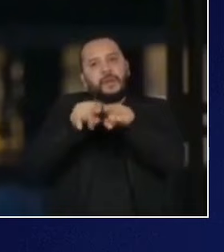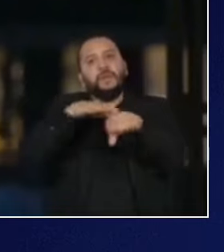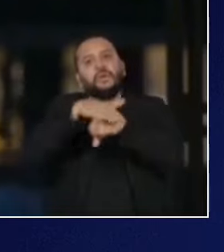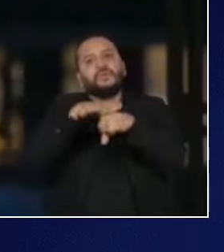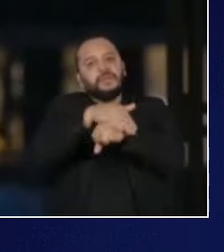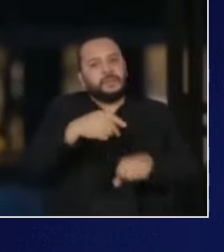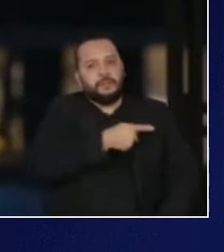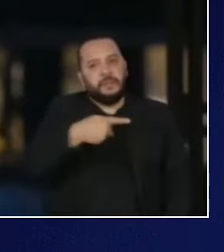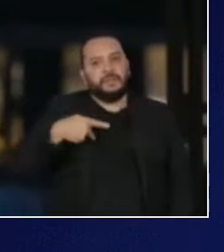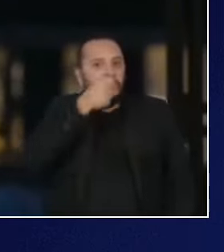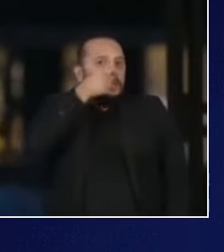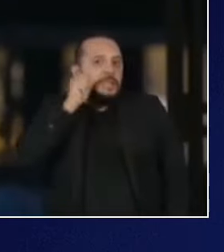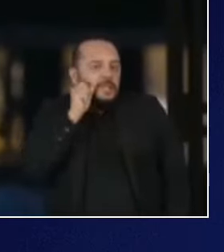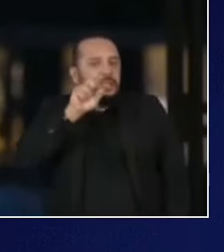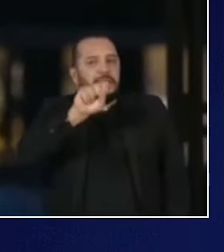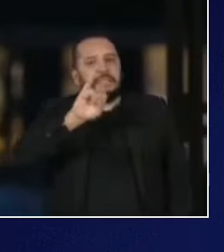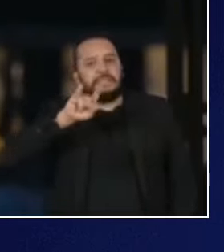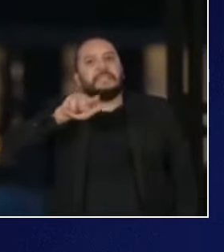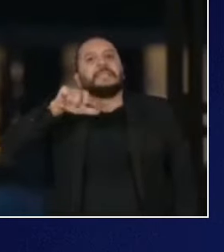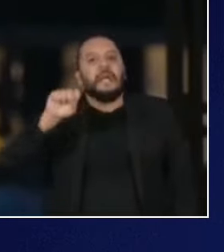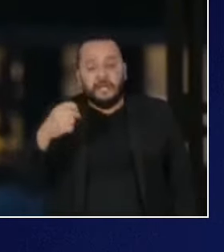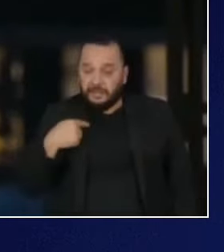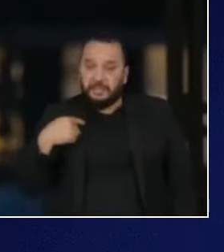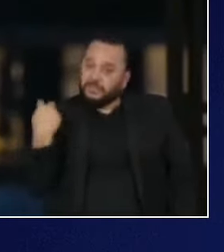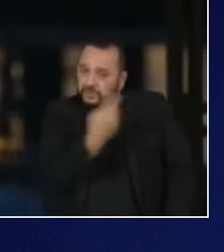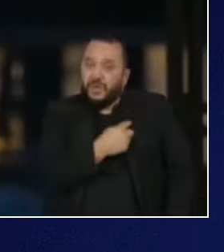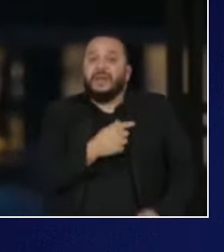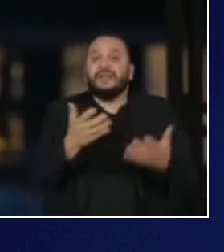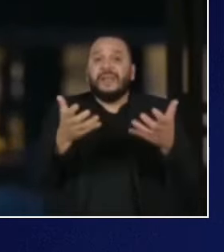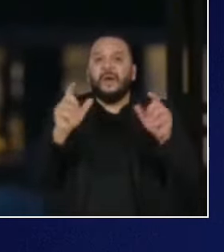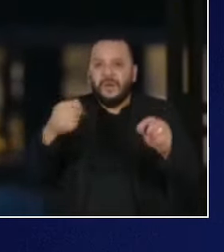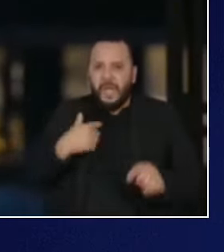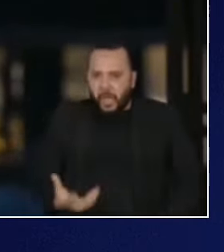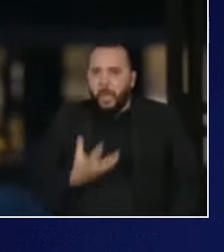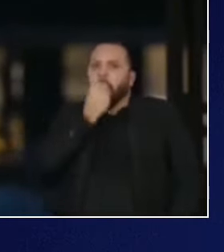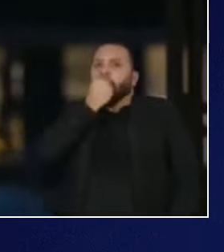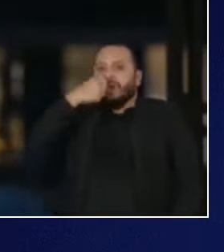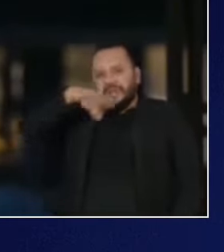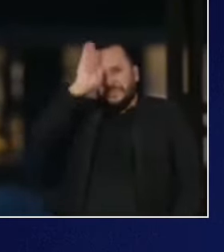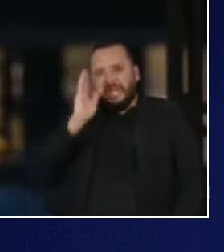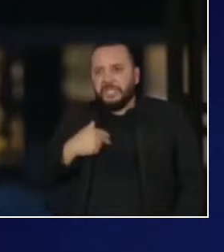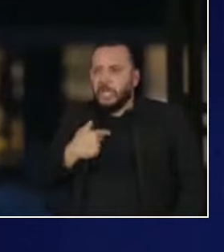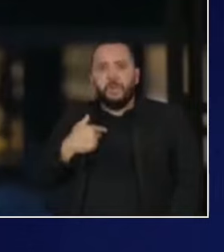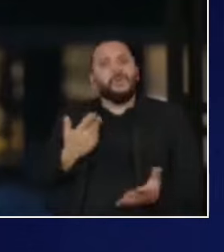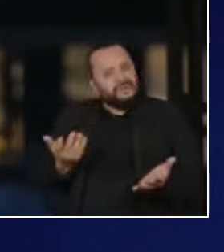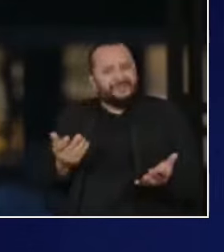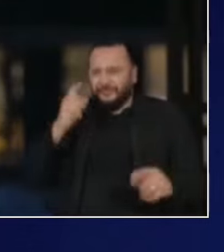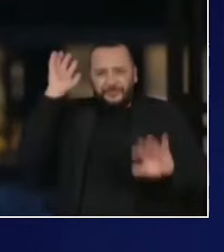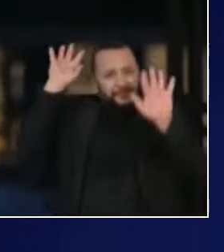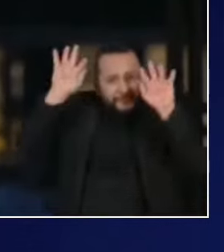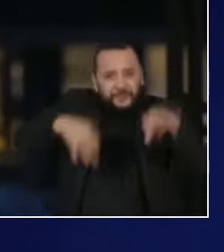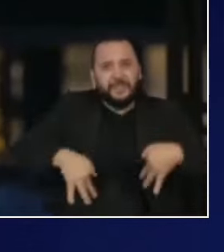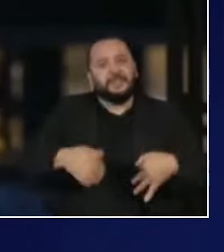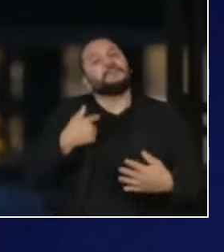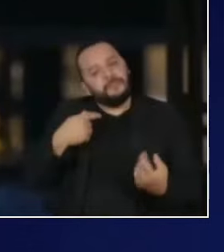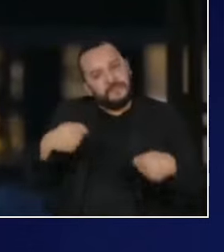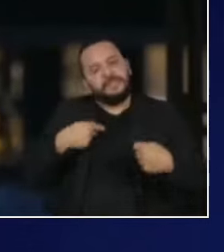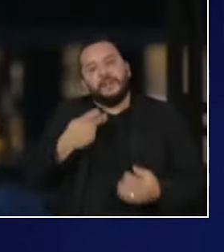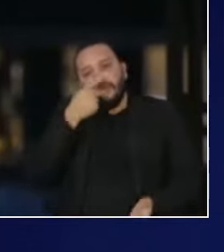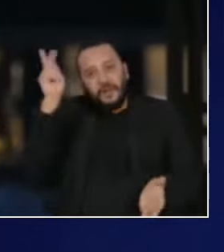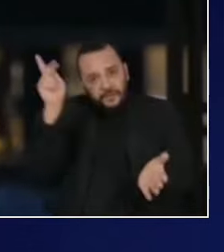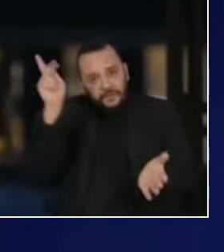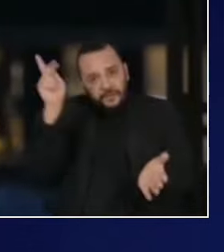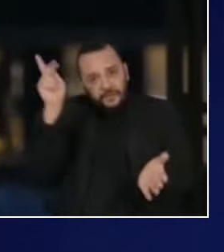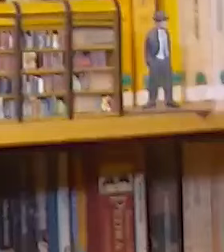um ún que é o fim da censura do nosso país é importante sim que verdades sejam ditas e uma dela é